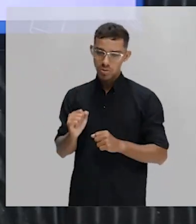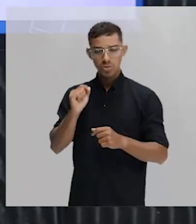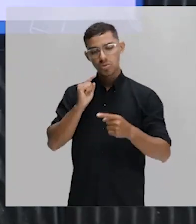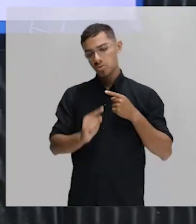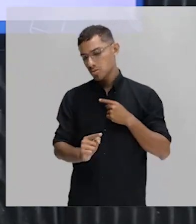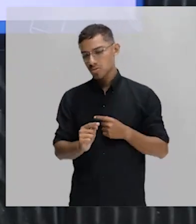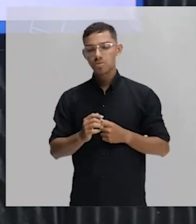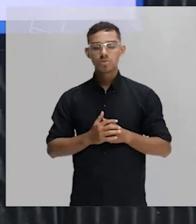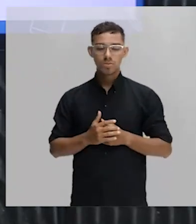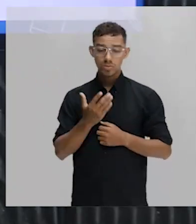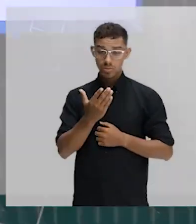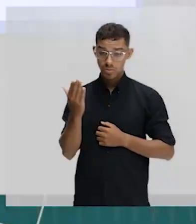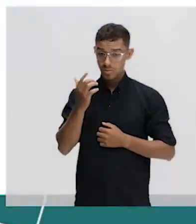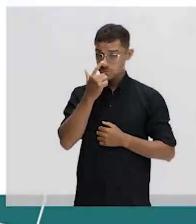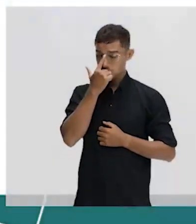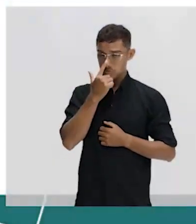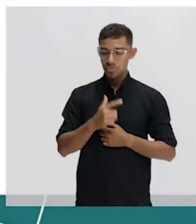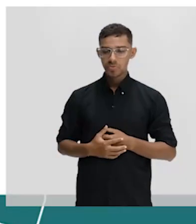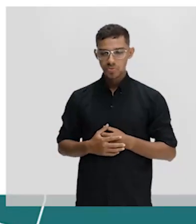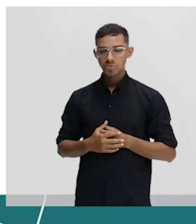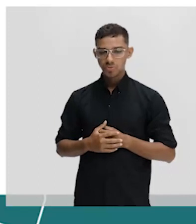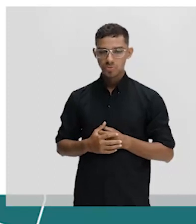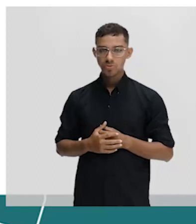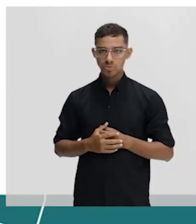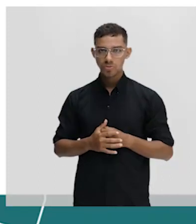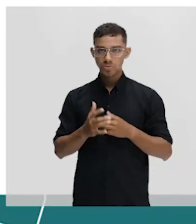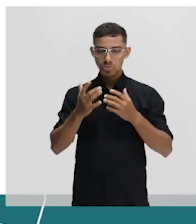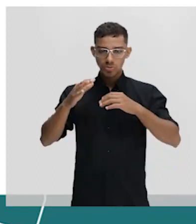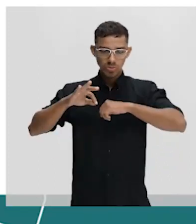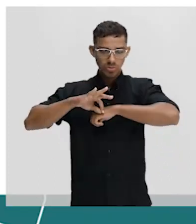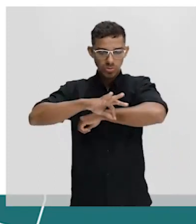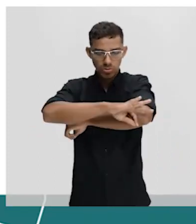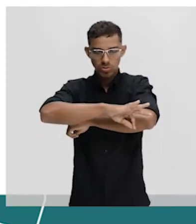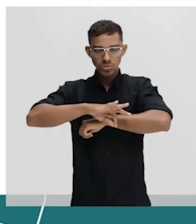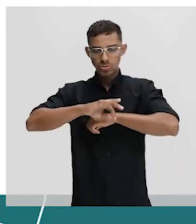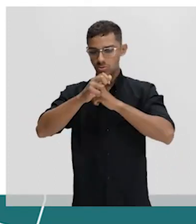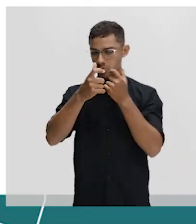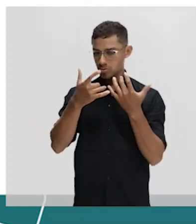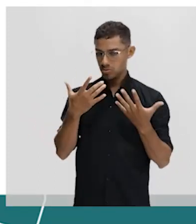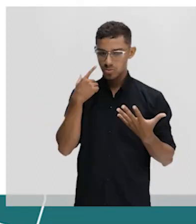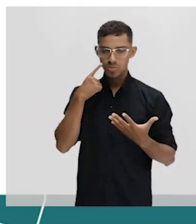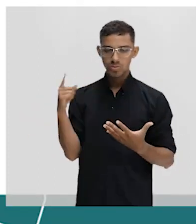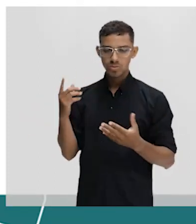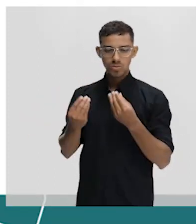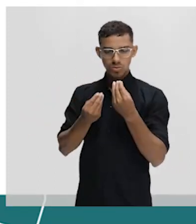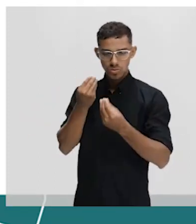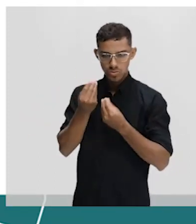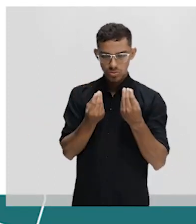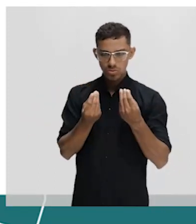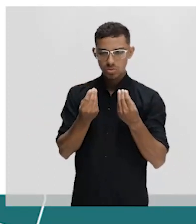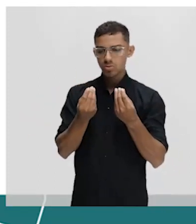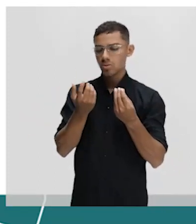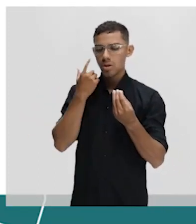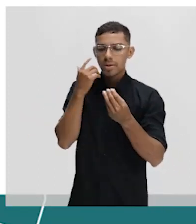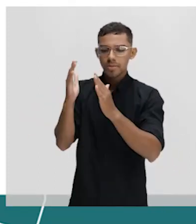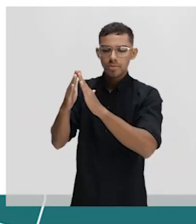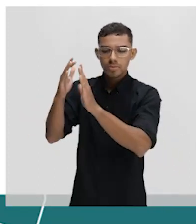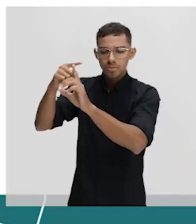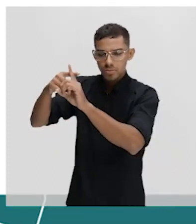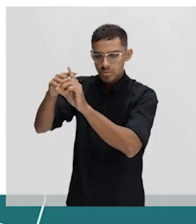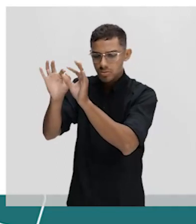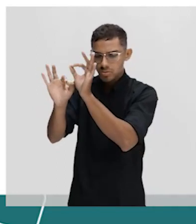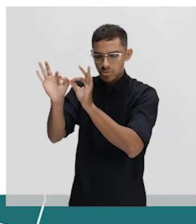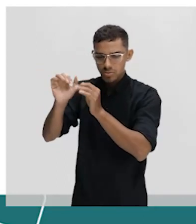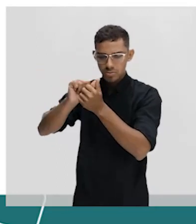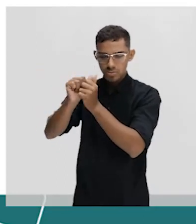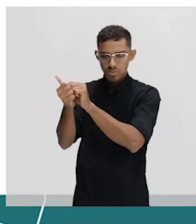feito. Arquitetonicamente falando, bom, como as primeiras igrejas foram adaptadas de prédios